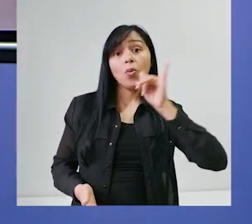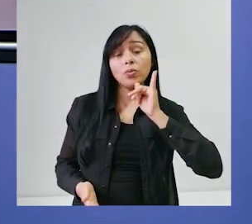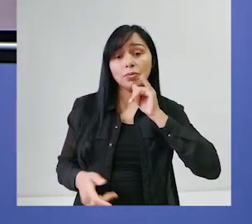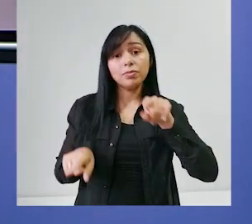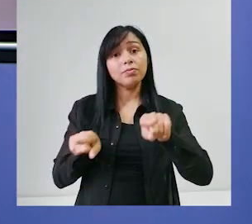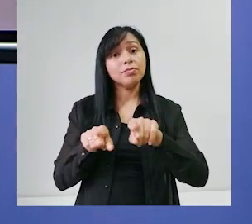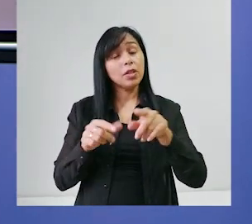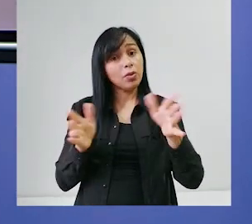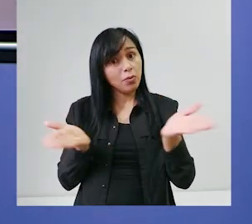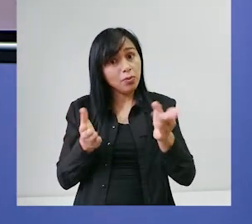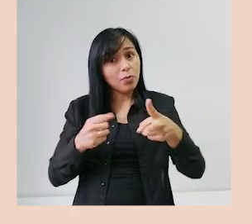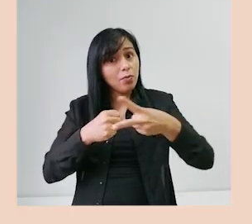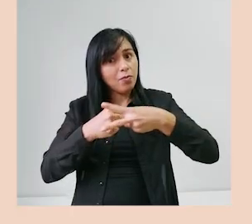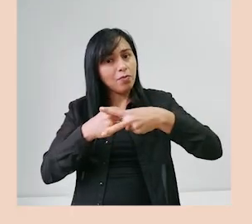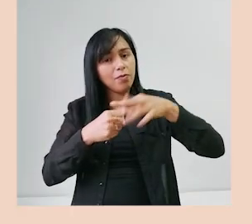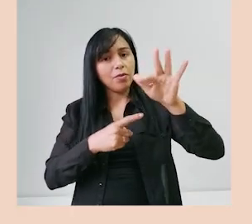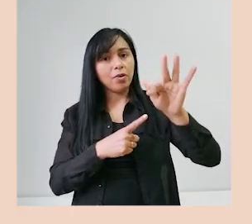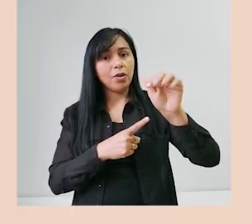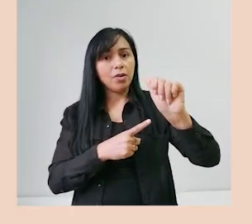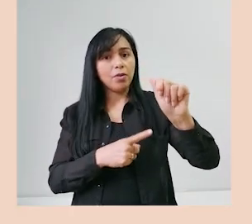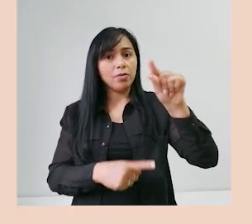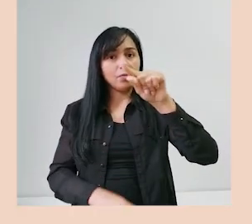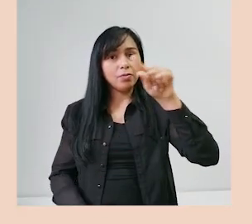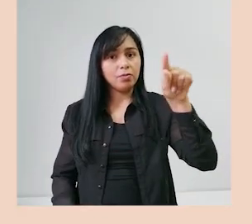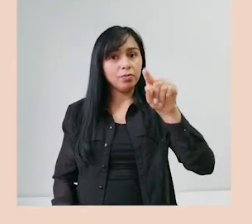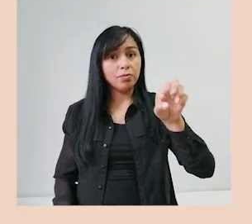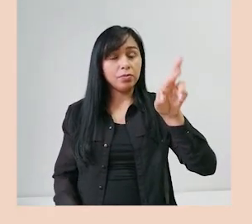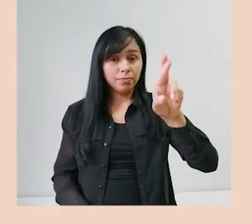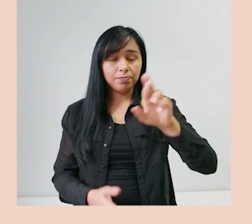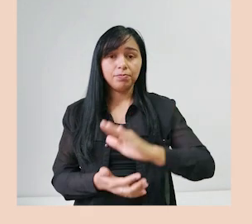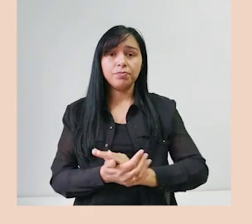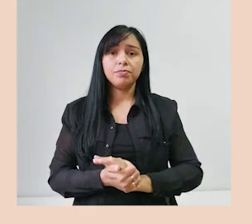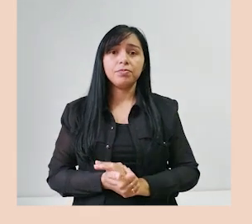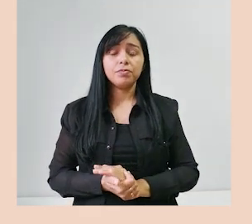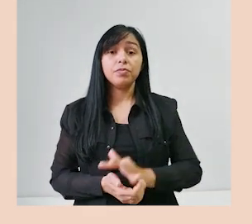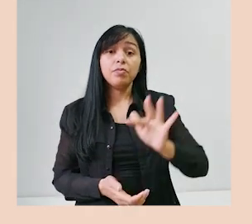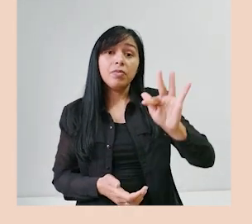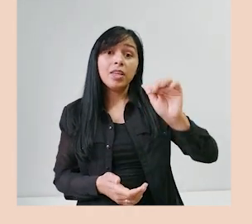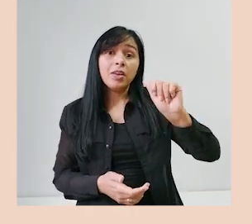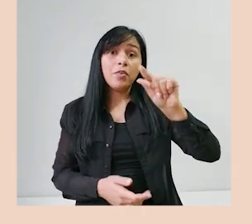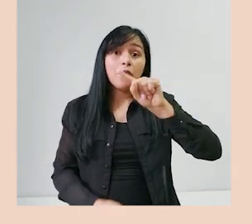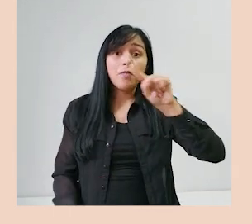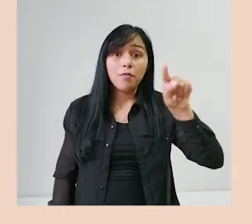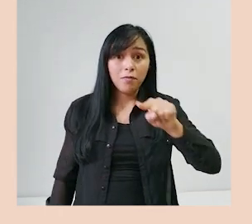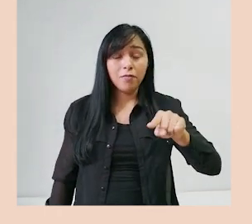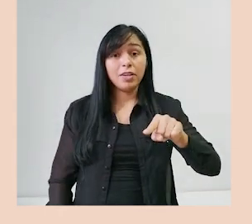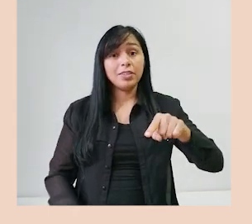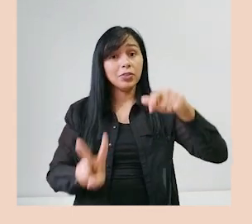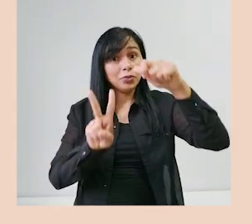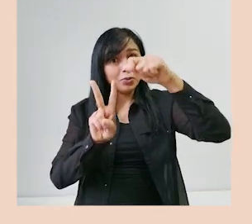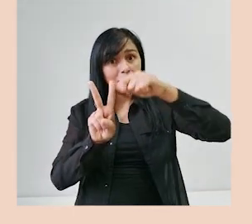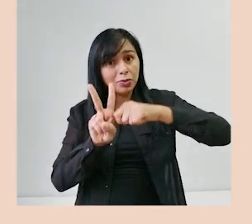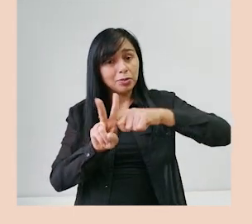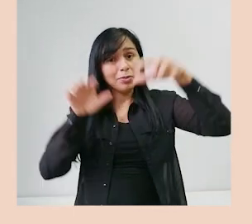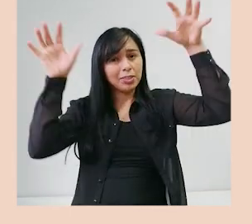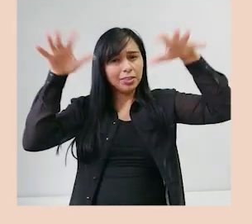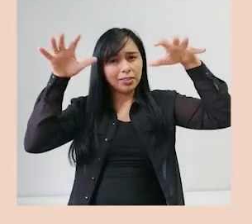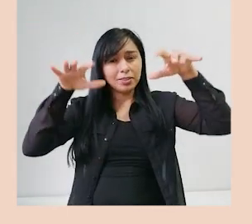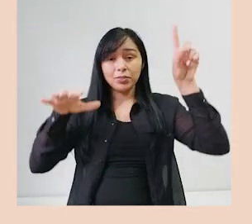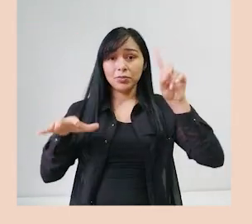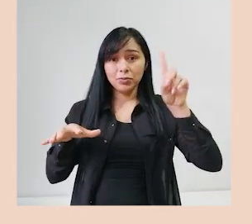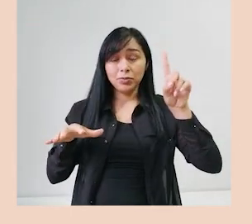fazer faz dois meses que não chove o faz neste caso indica tempo